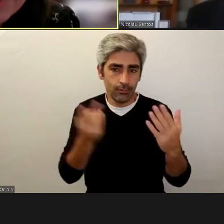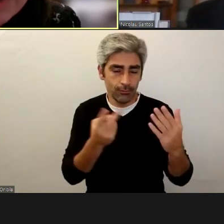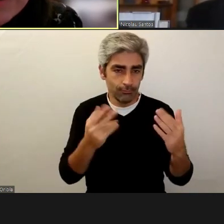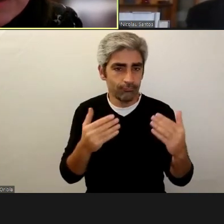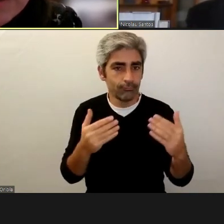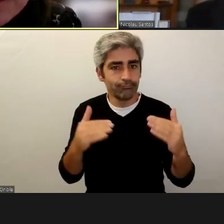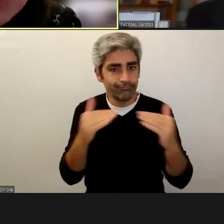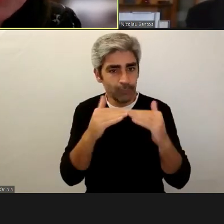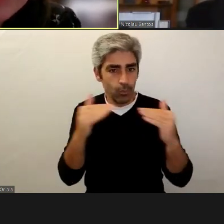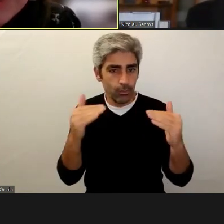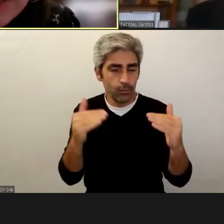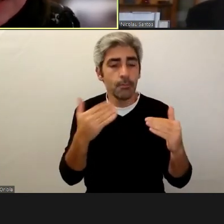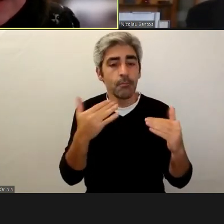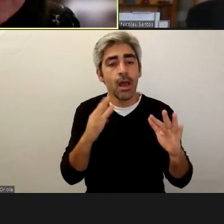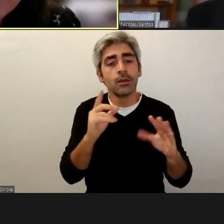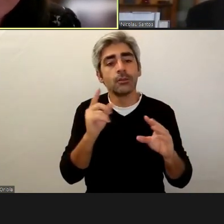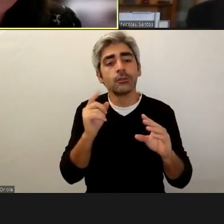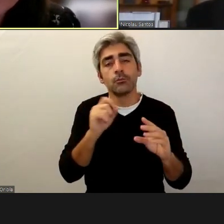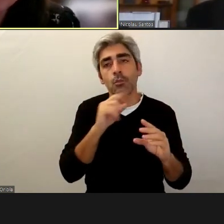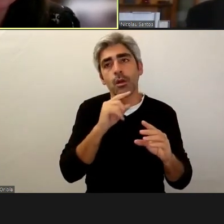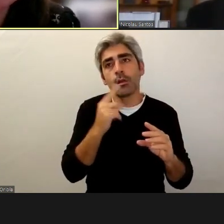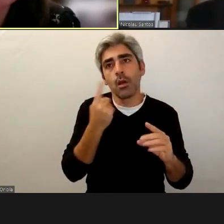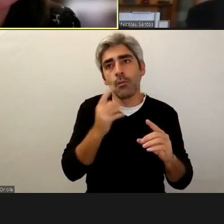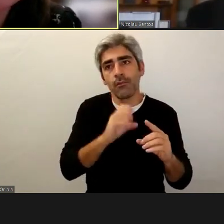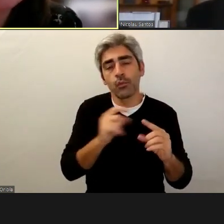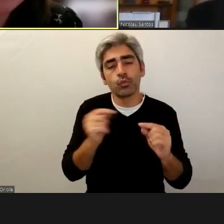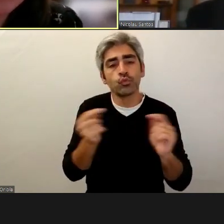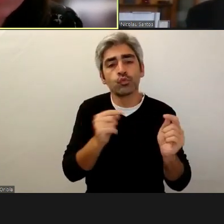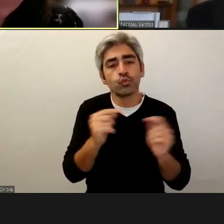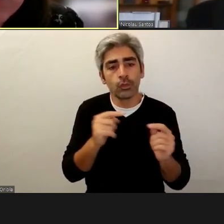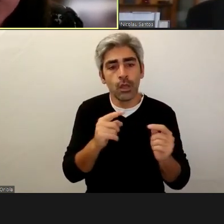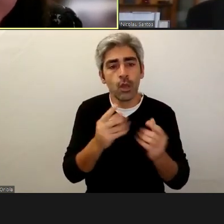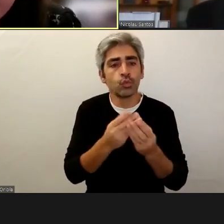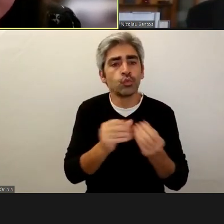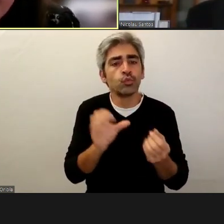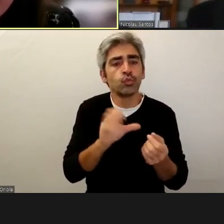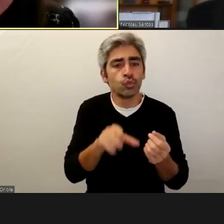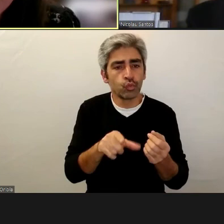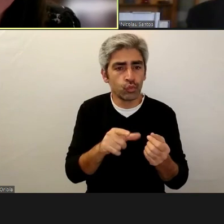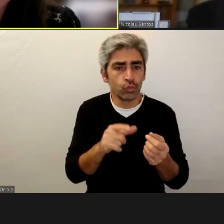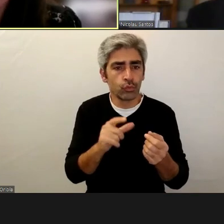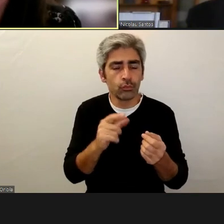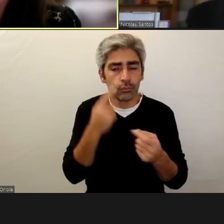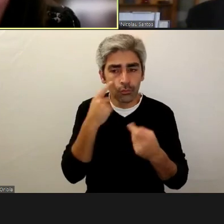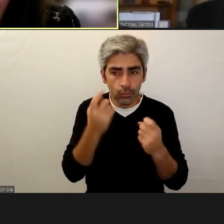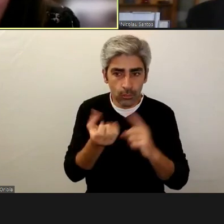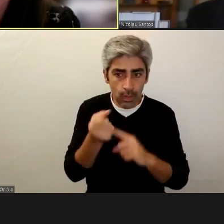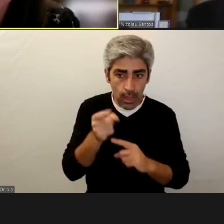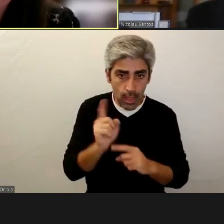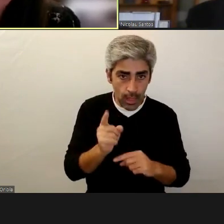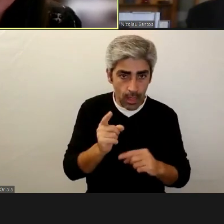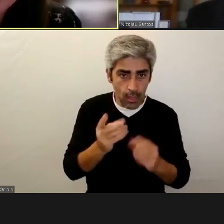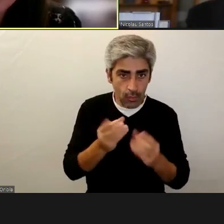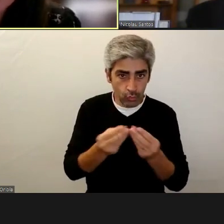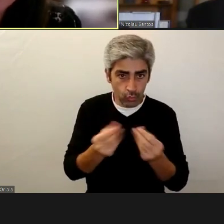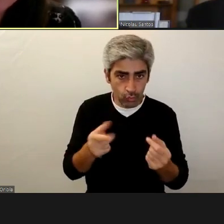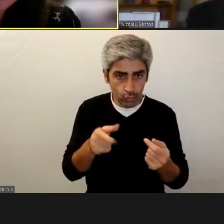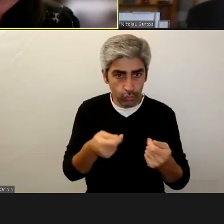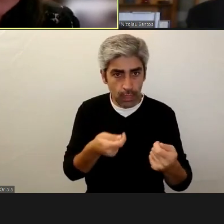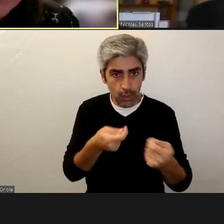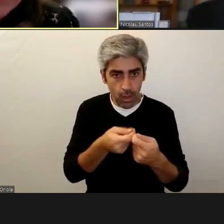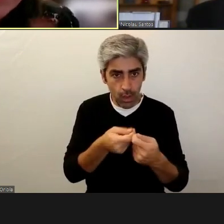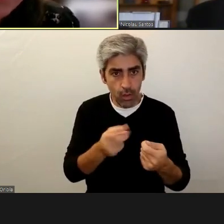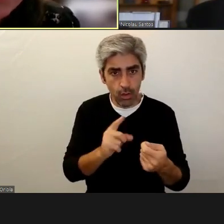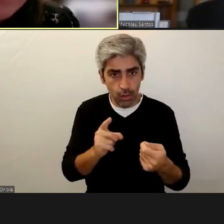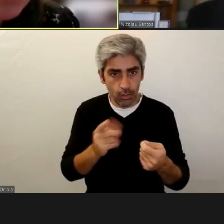forma discutir é se as soluções que são encontradas, se são ou não soluções adequadas do